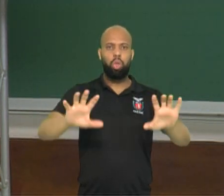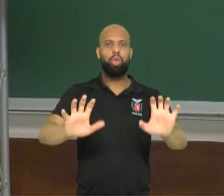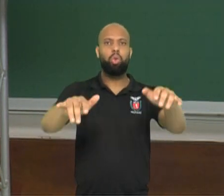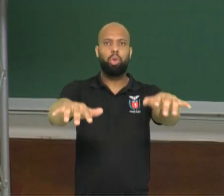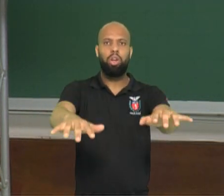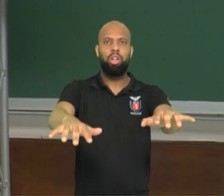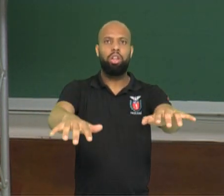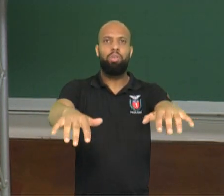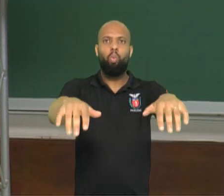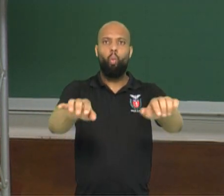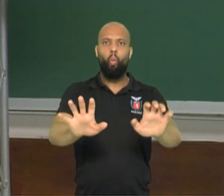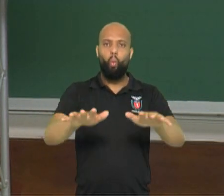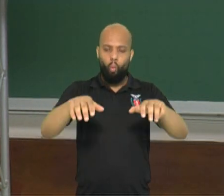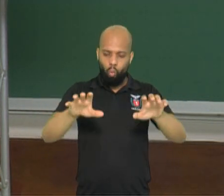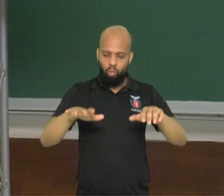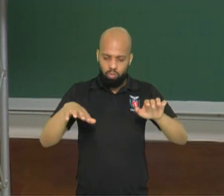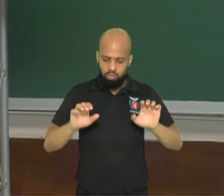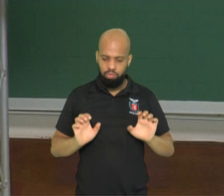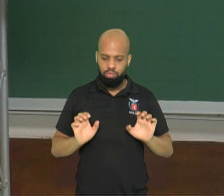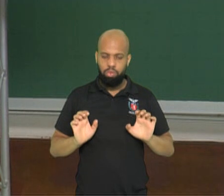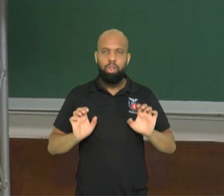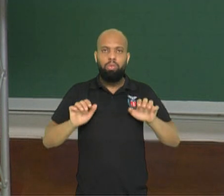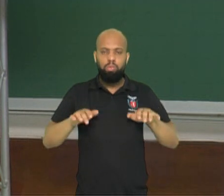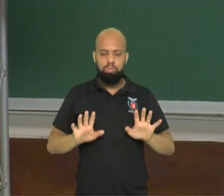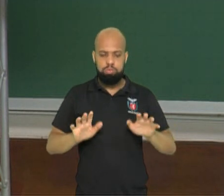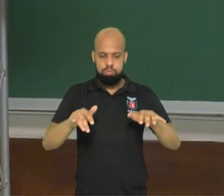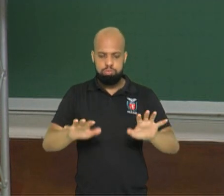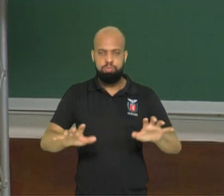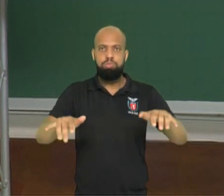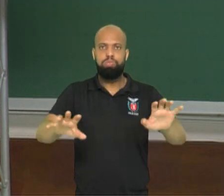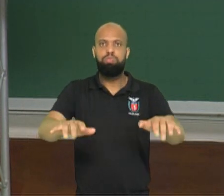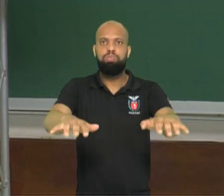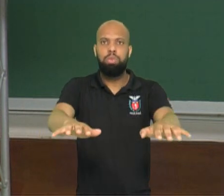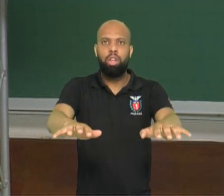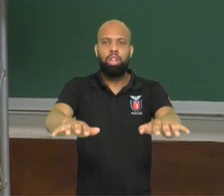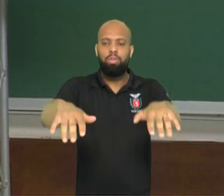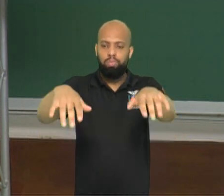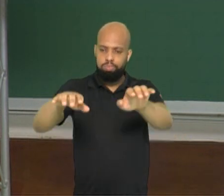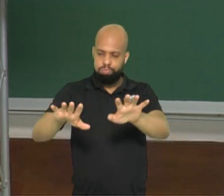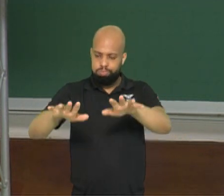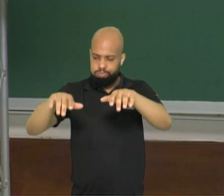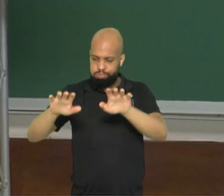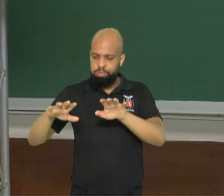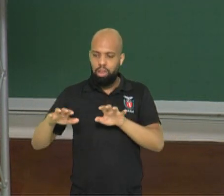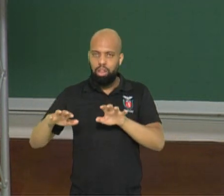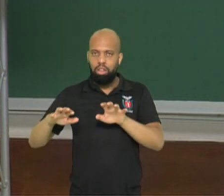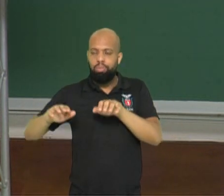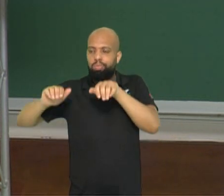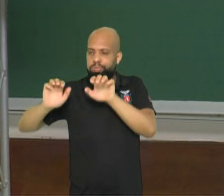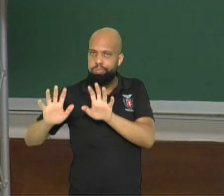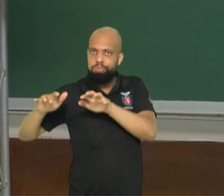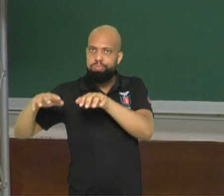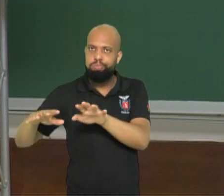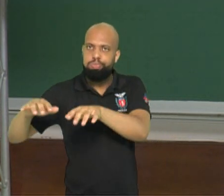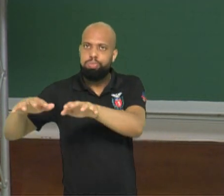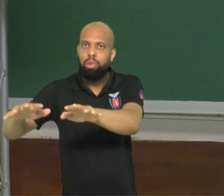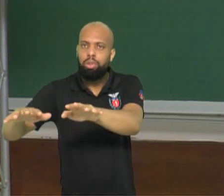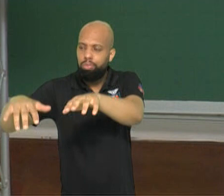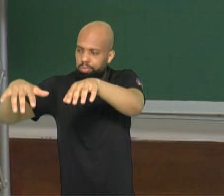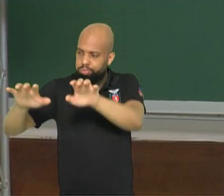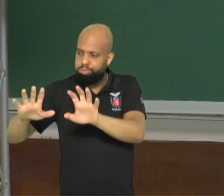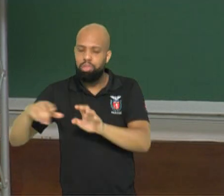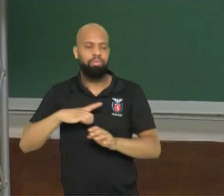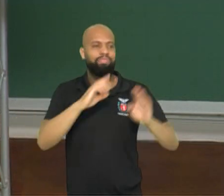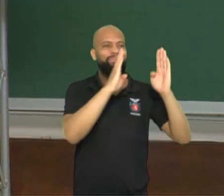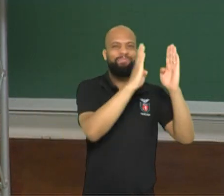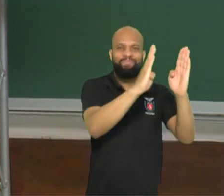desce, mínimo, começa a crescer novamente, atinge o ápice e começa a decrescer novamente,